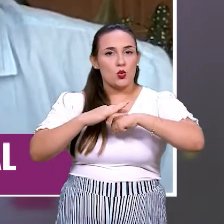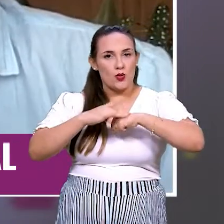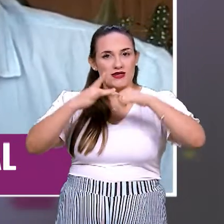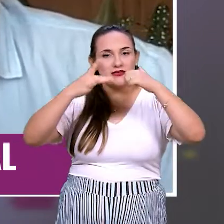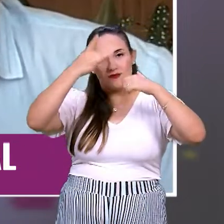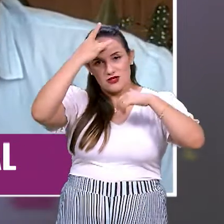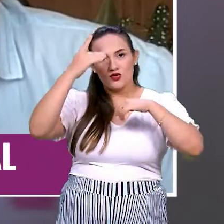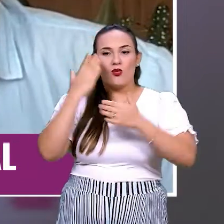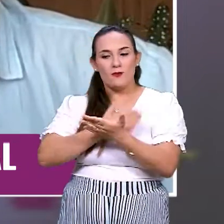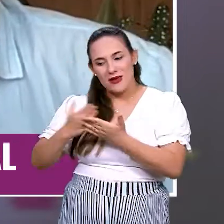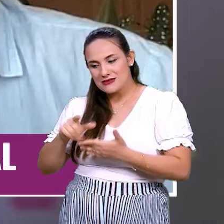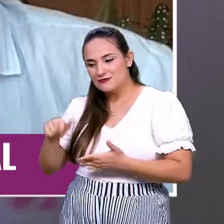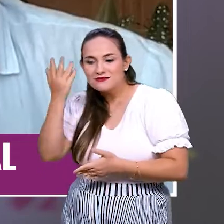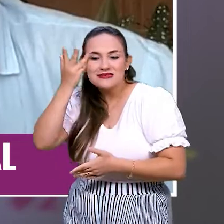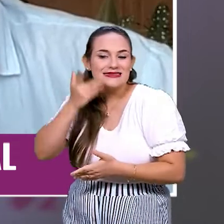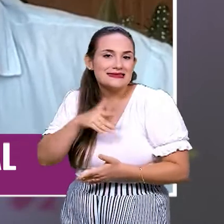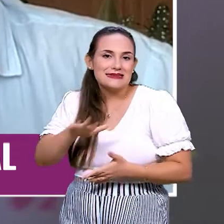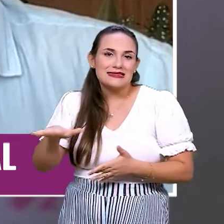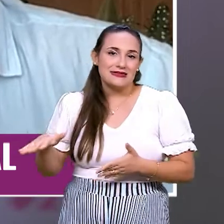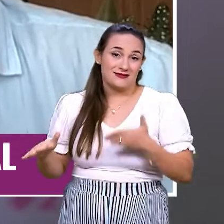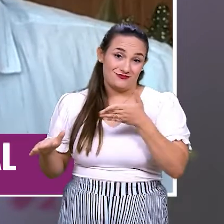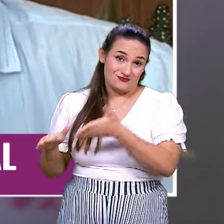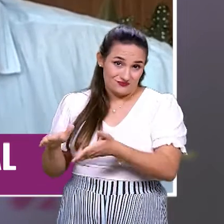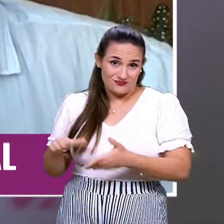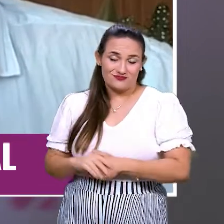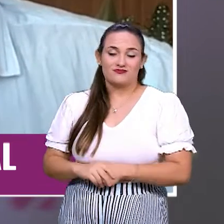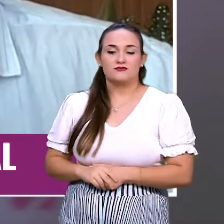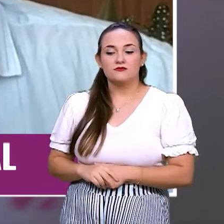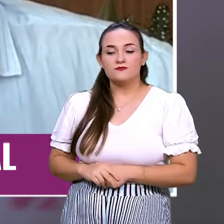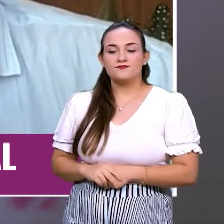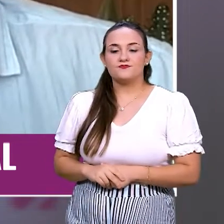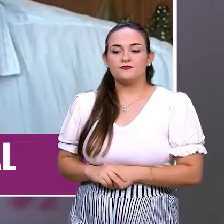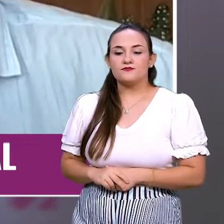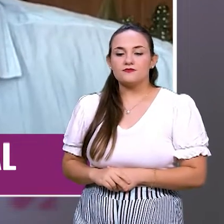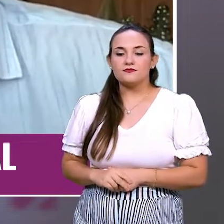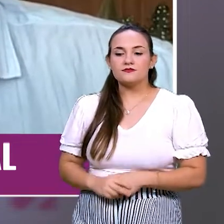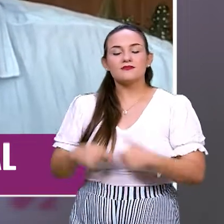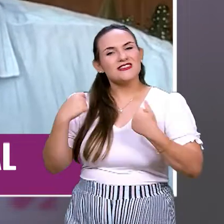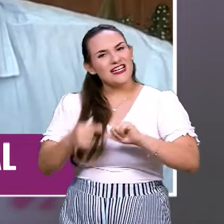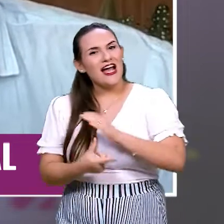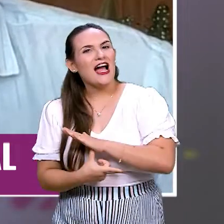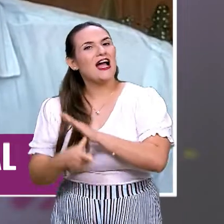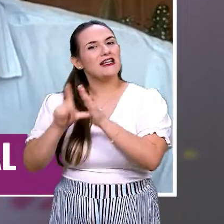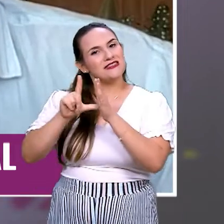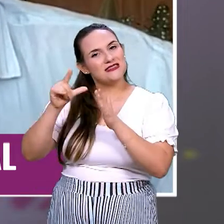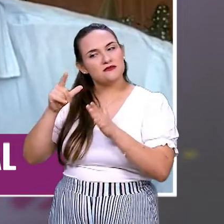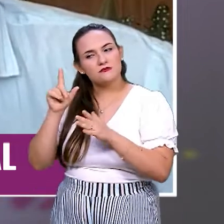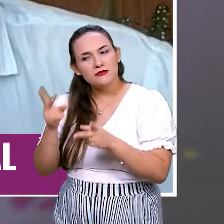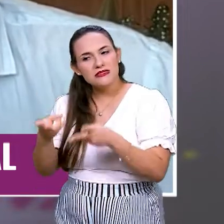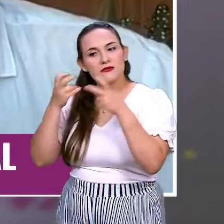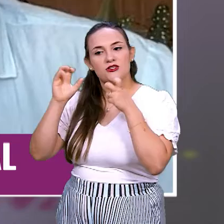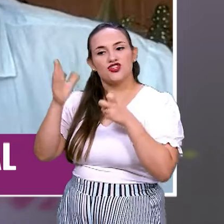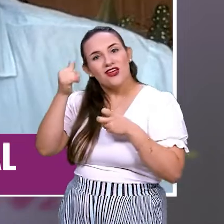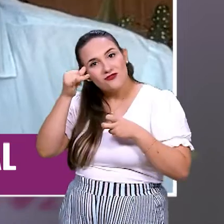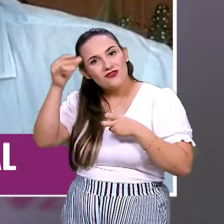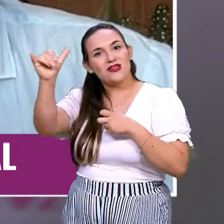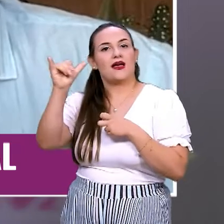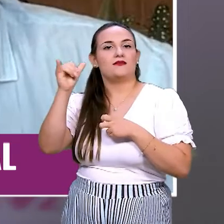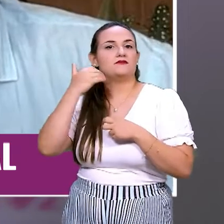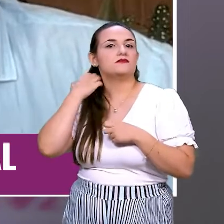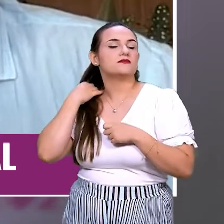psiquiátricas iniciam na infância. Então, agir precocemente, preventivamente,